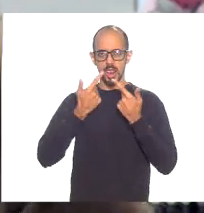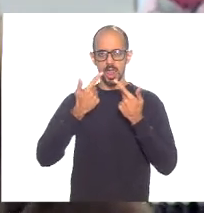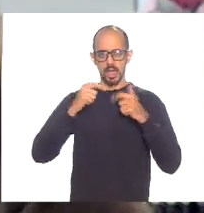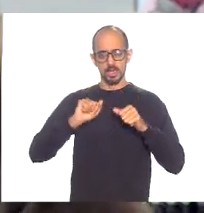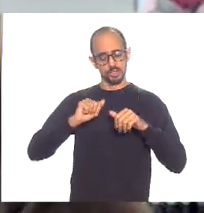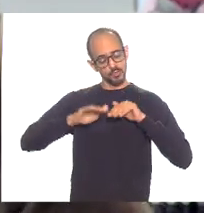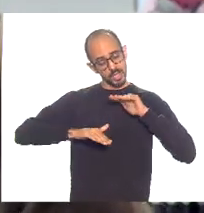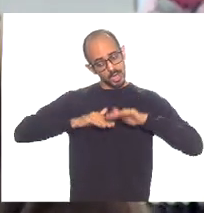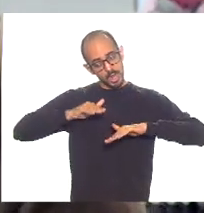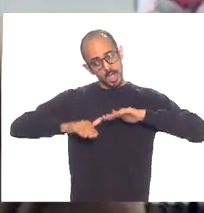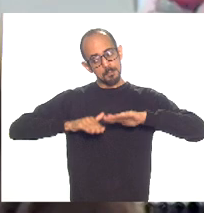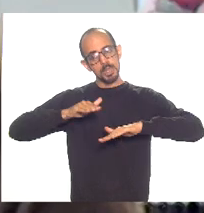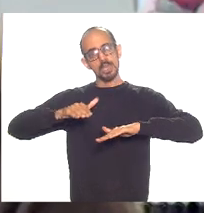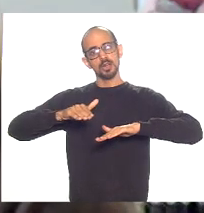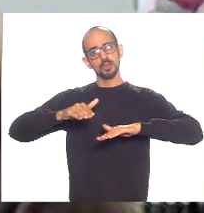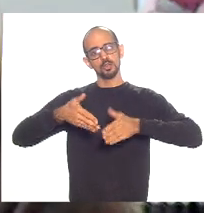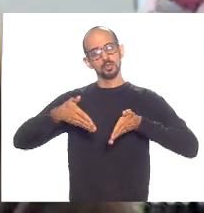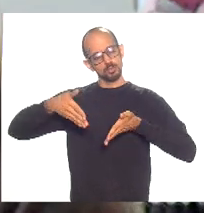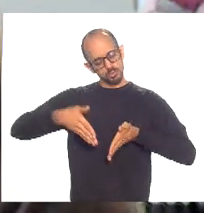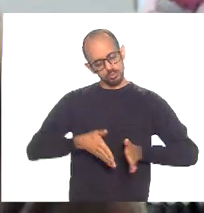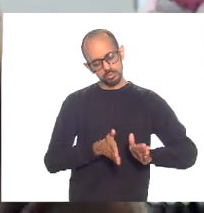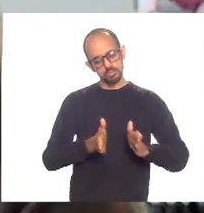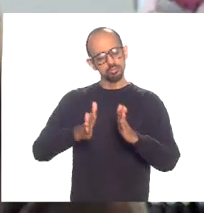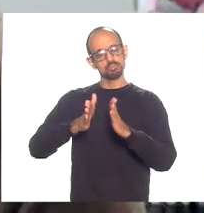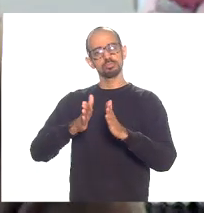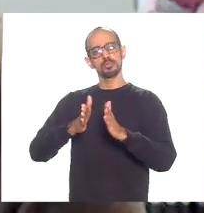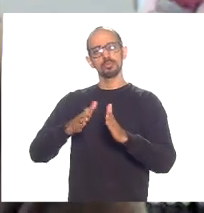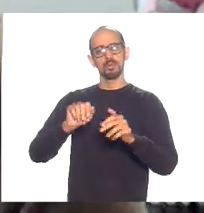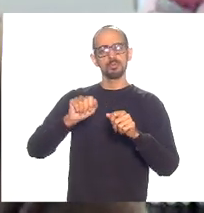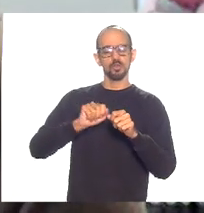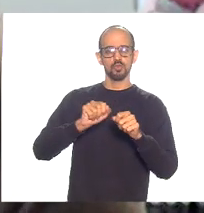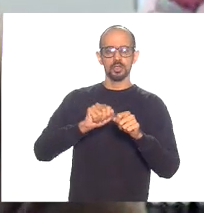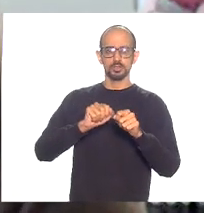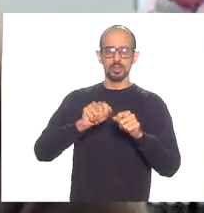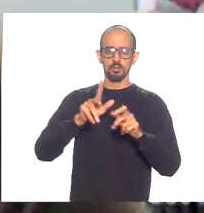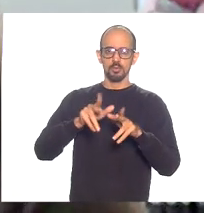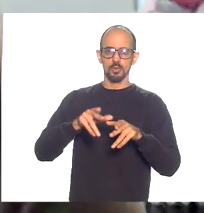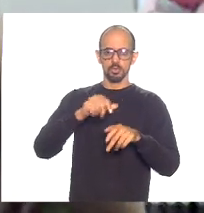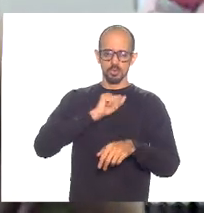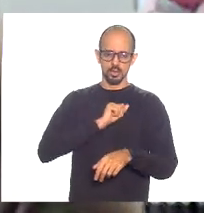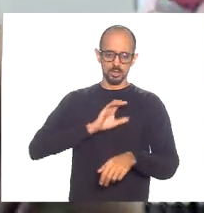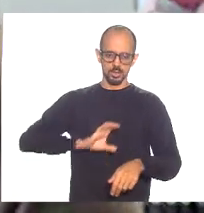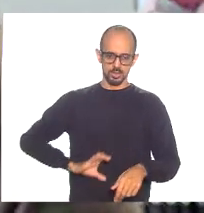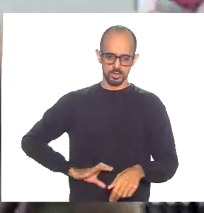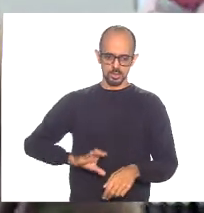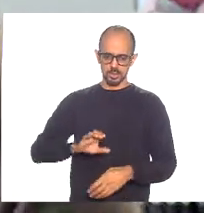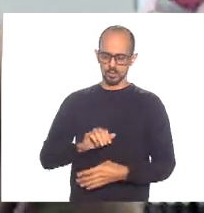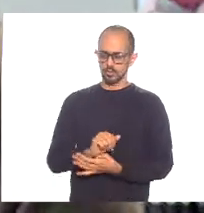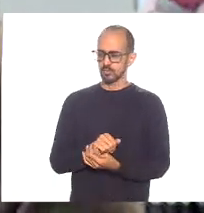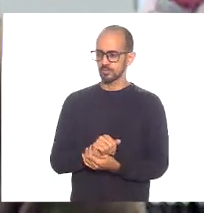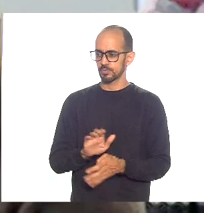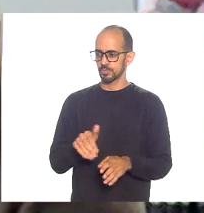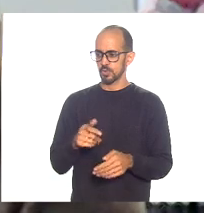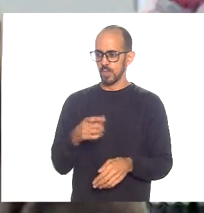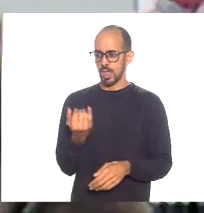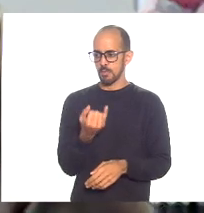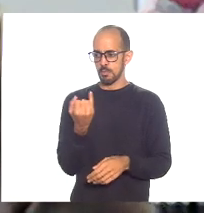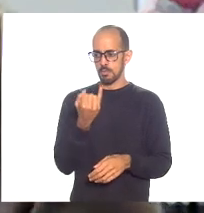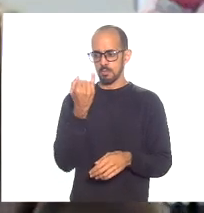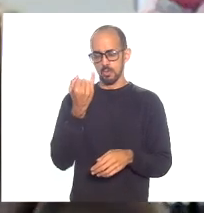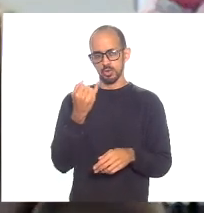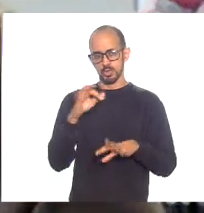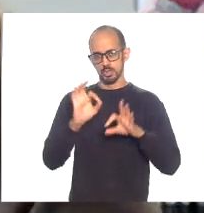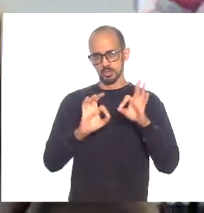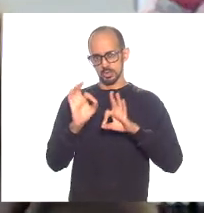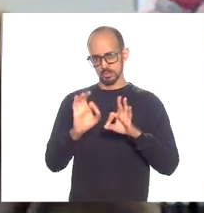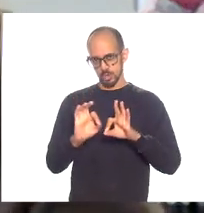sentido sob a condução da presidência do deputado André Siciliano. Então, é muito importante esse